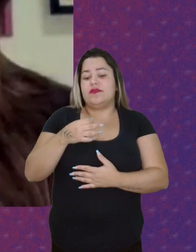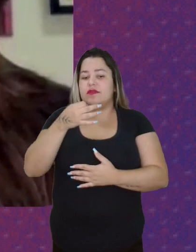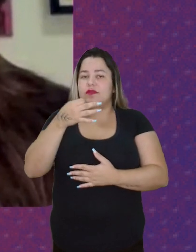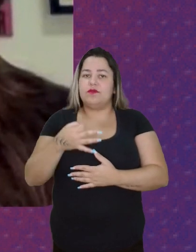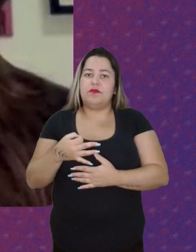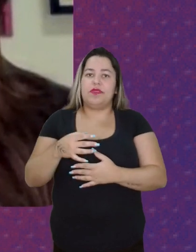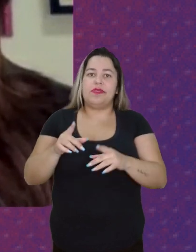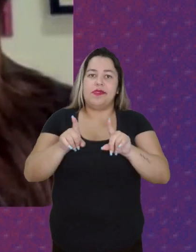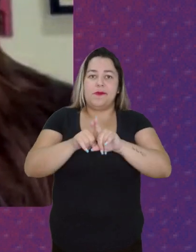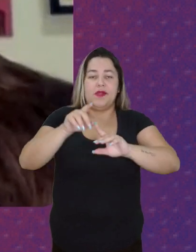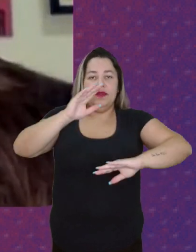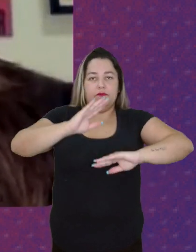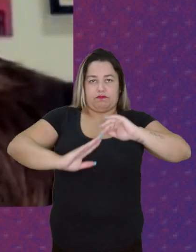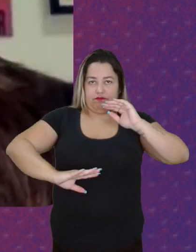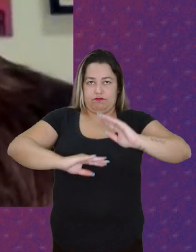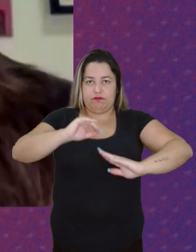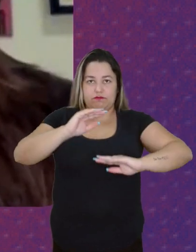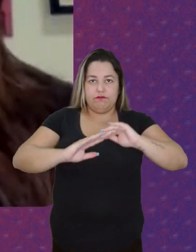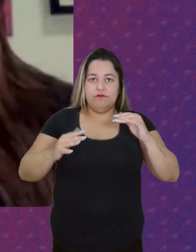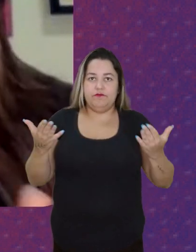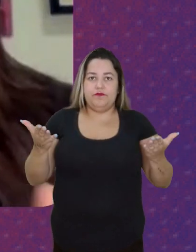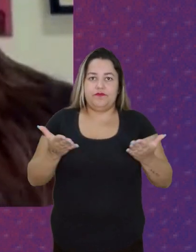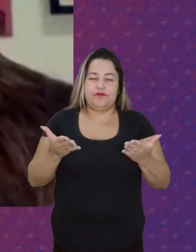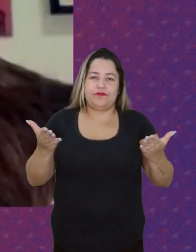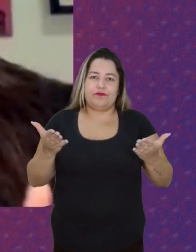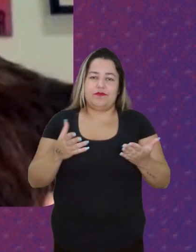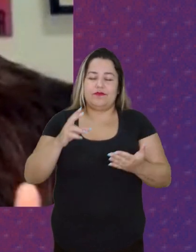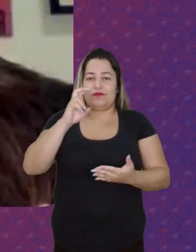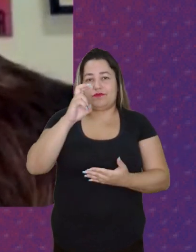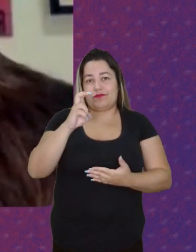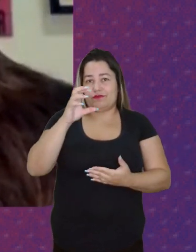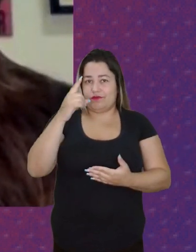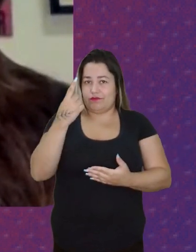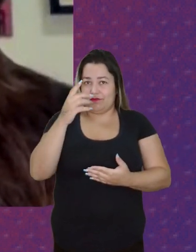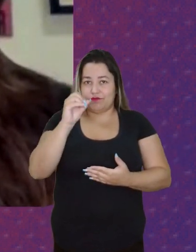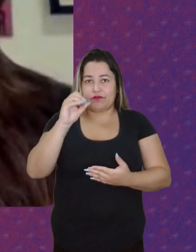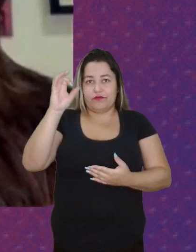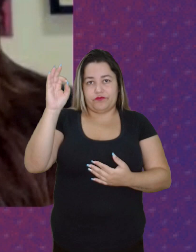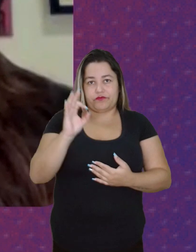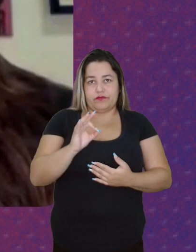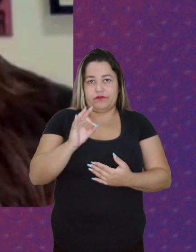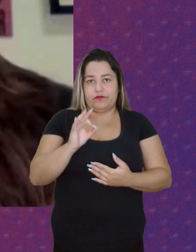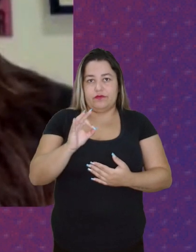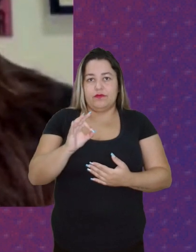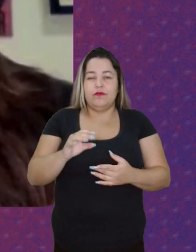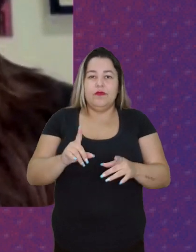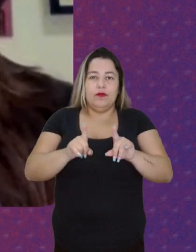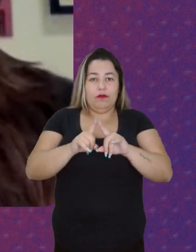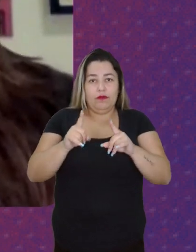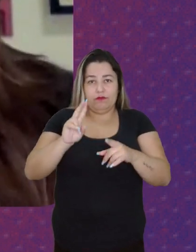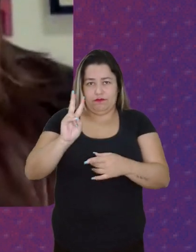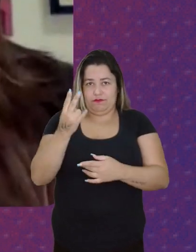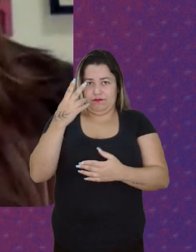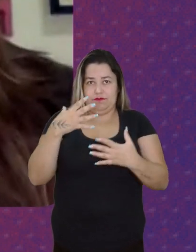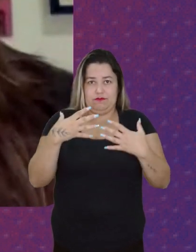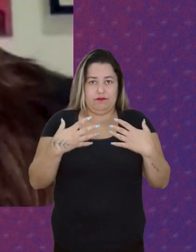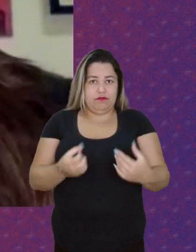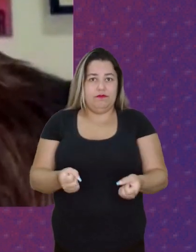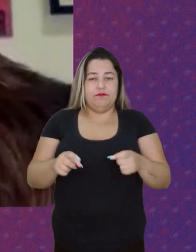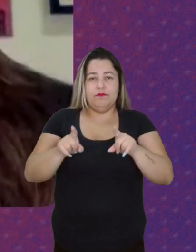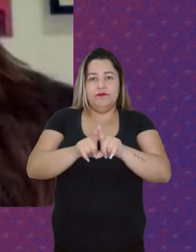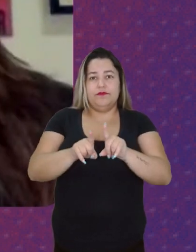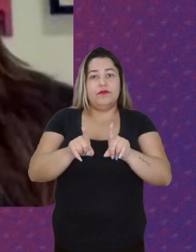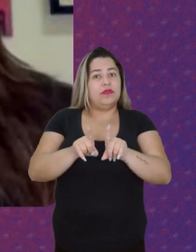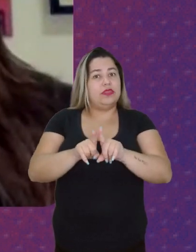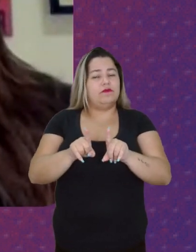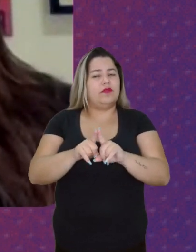está a prática agora, mas varia entre 5% e 10% ali dos valores recebidos, e os doadores vão ter alguma